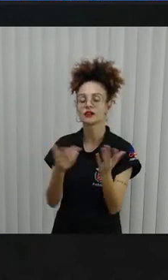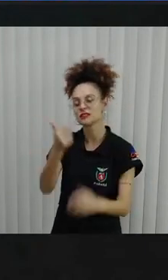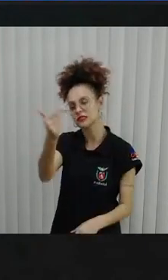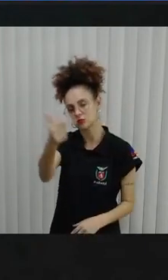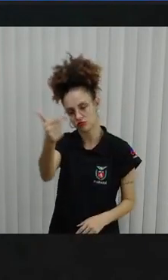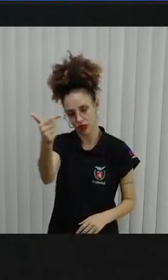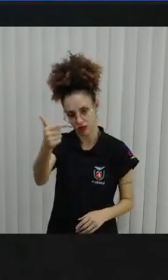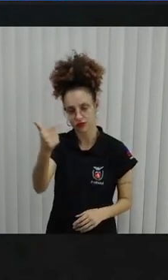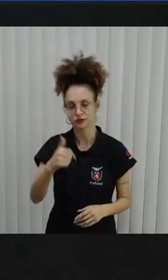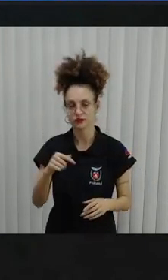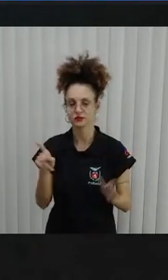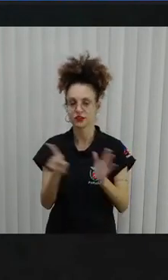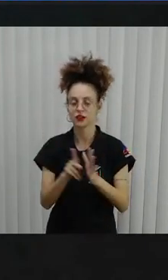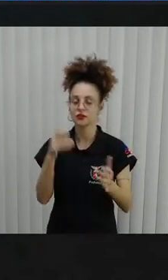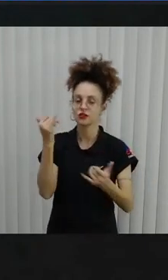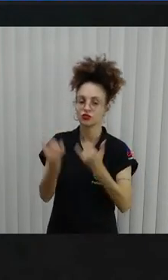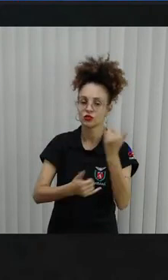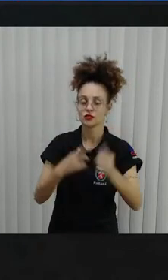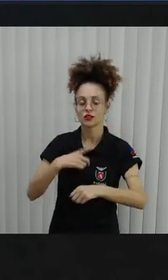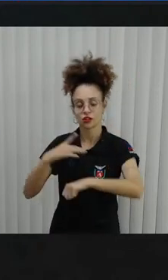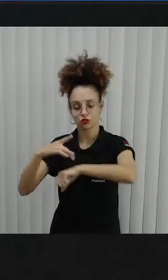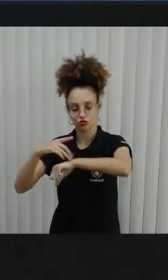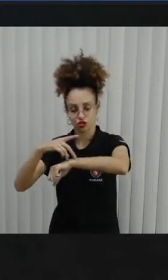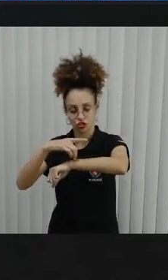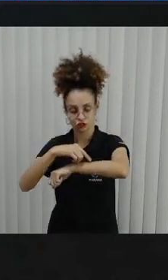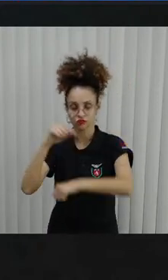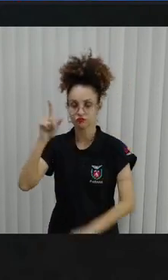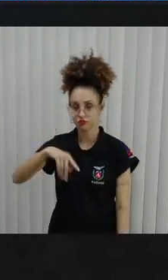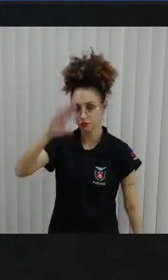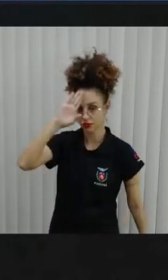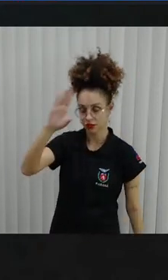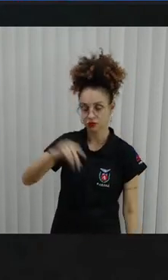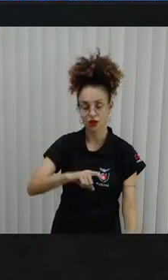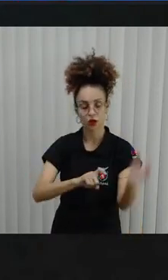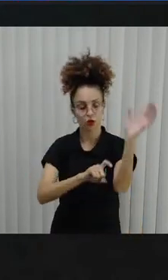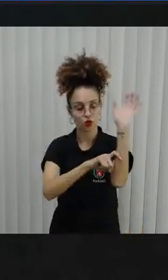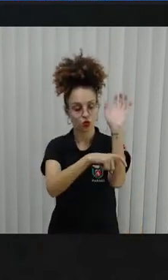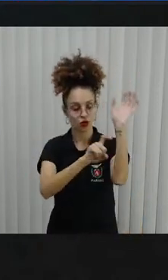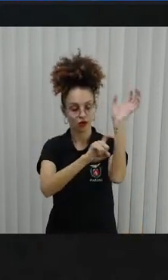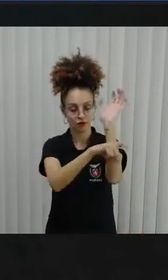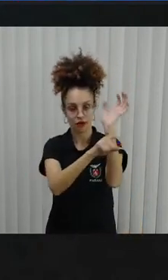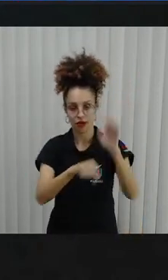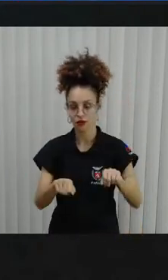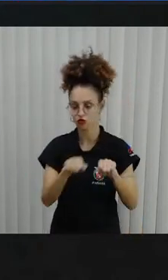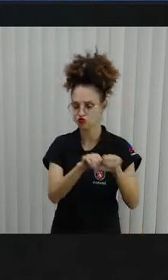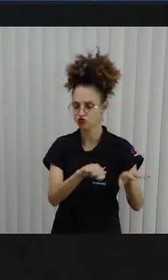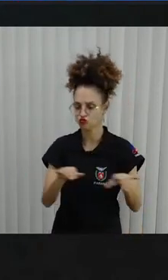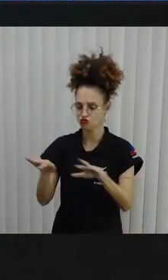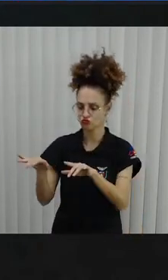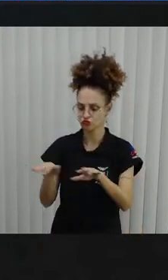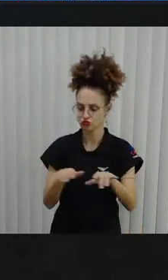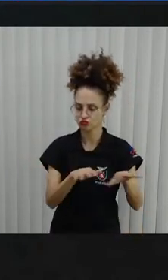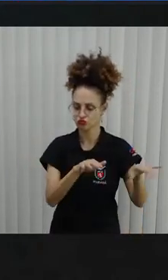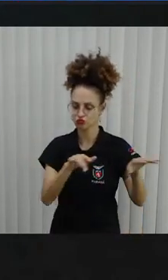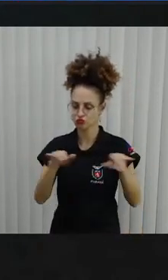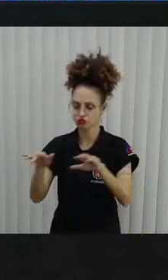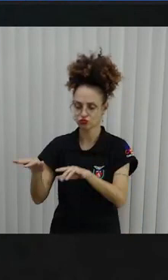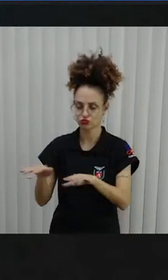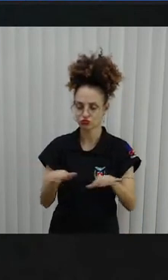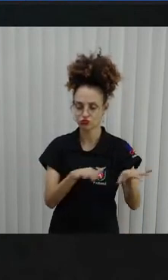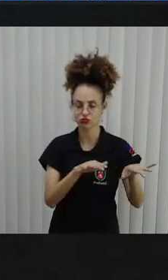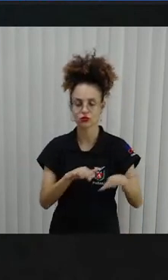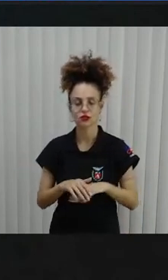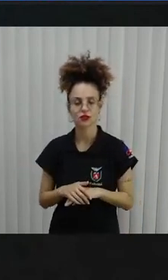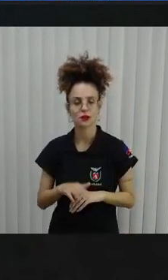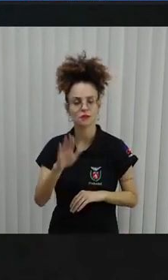secundário na nossa aplicação. A gente tem o Dino, que é o principal, o cacto, o chão se movendo, um monte de coisa legal. Só que